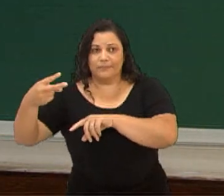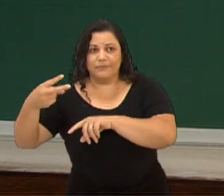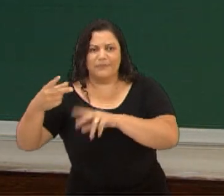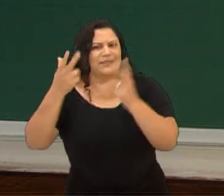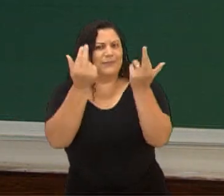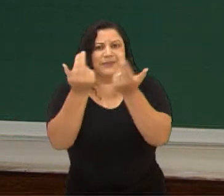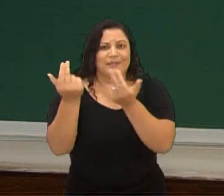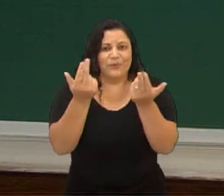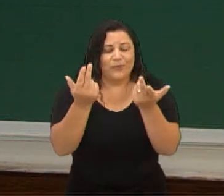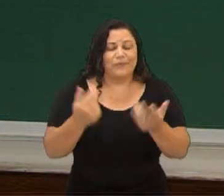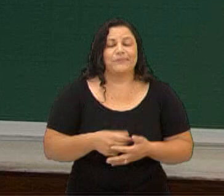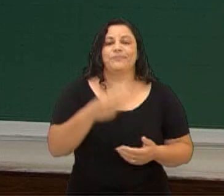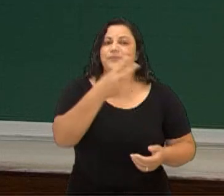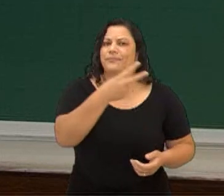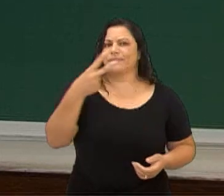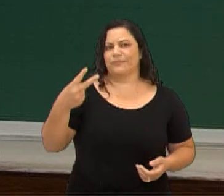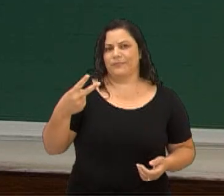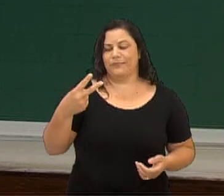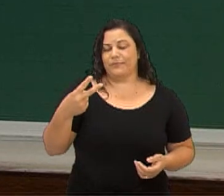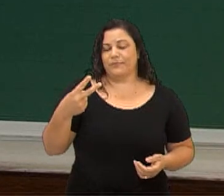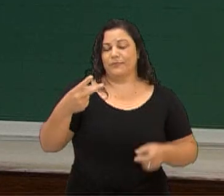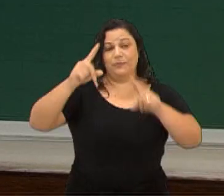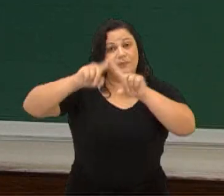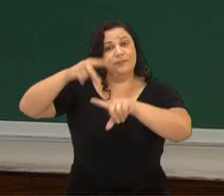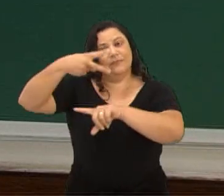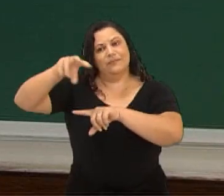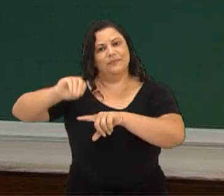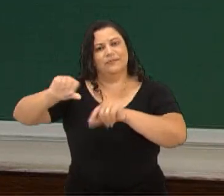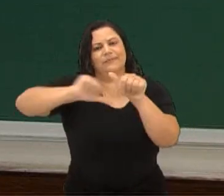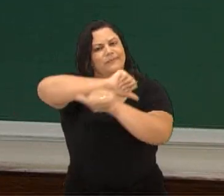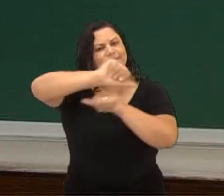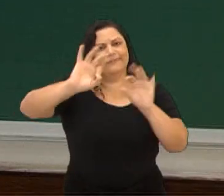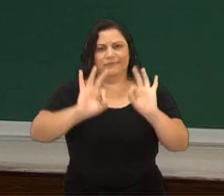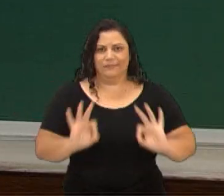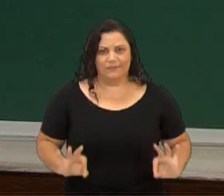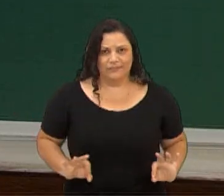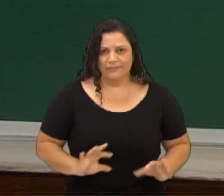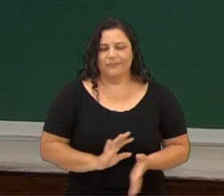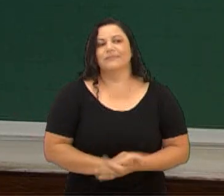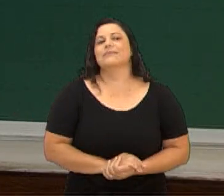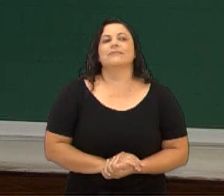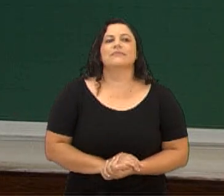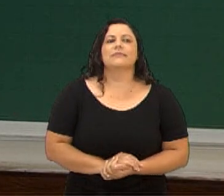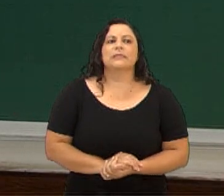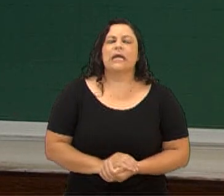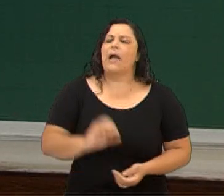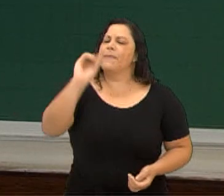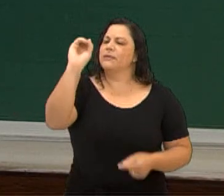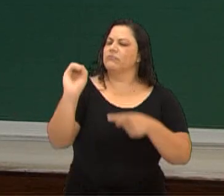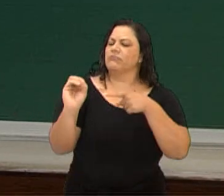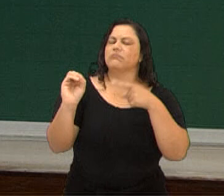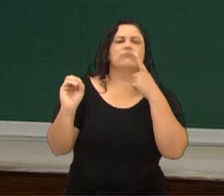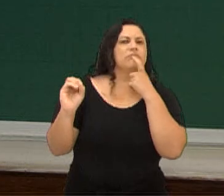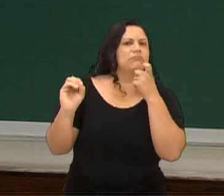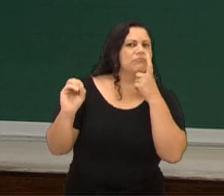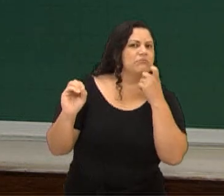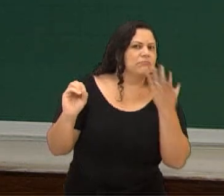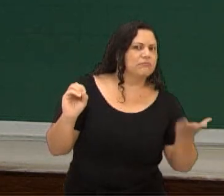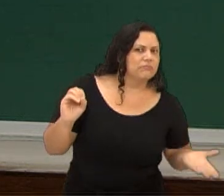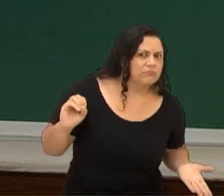mesma coisa que 32 vezes 20, não muda, tá bom? Prof, o que é esse zero